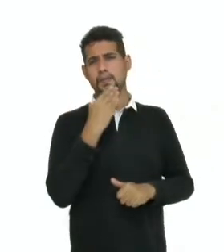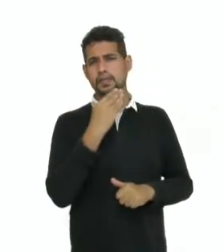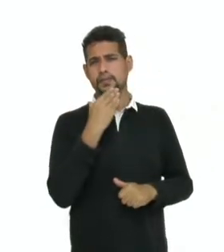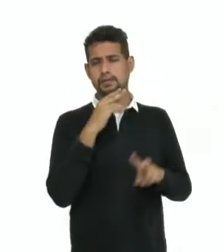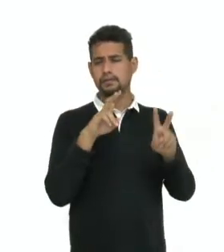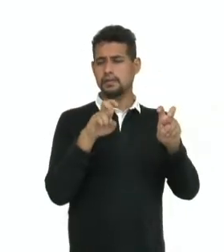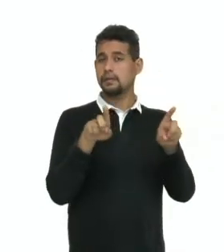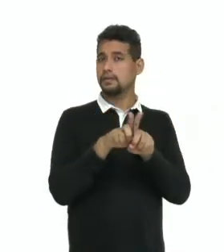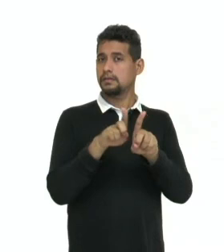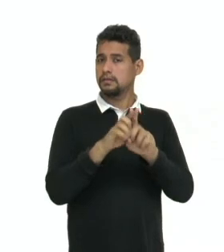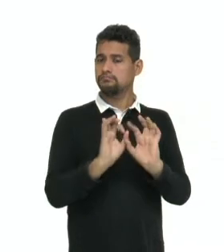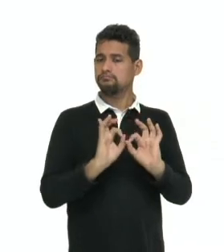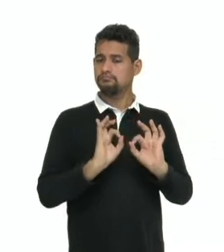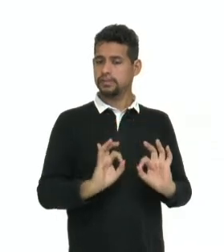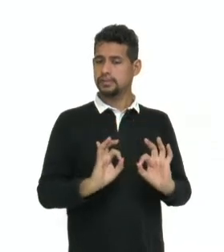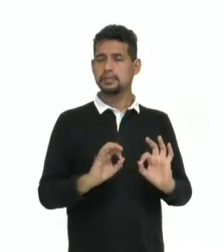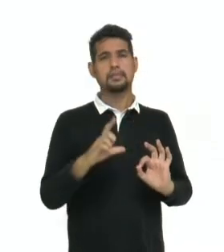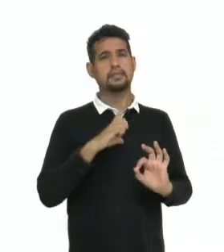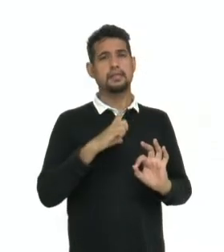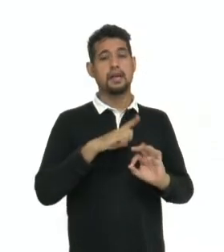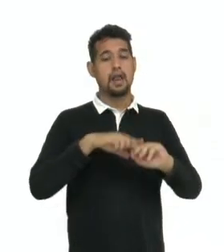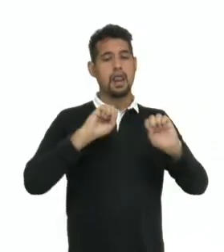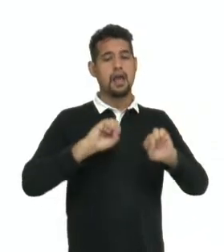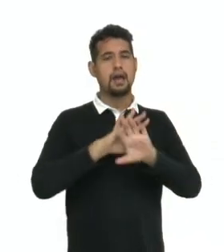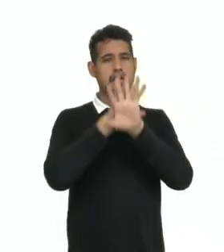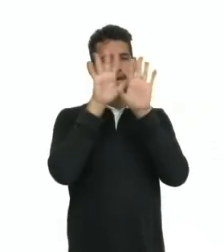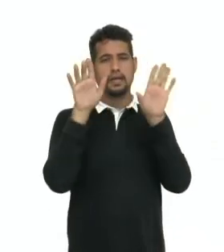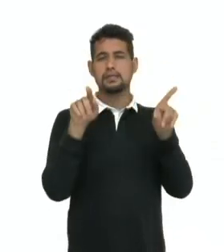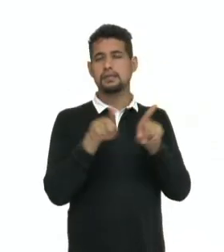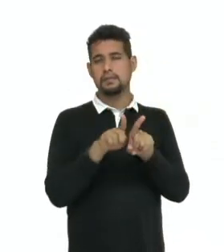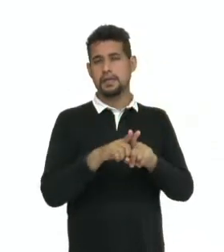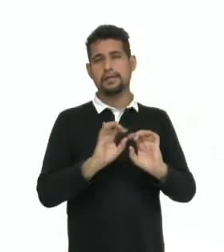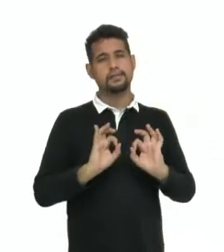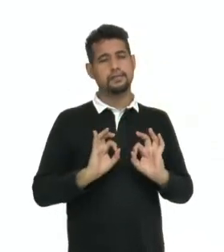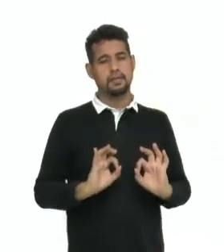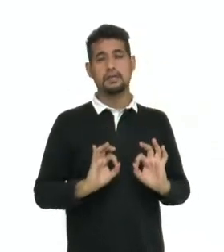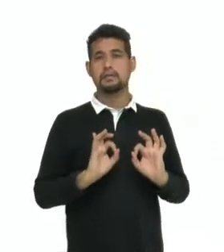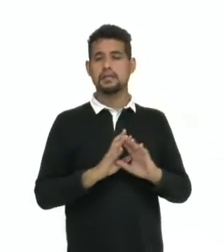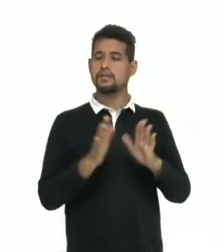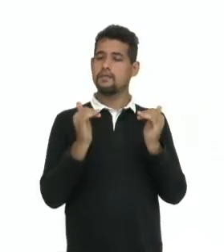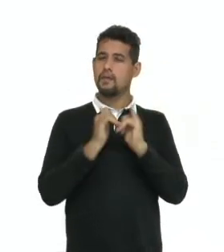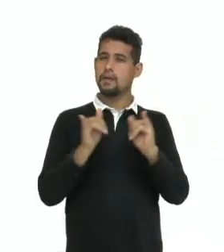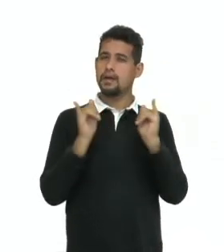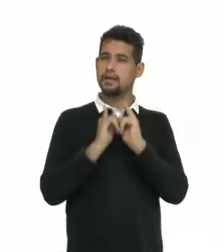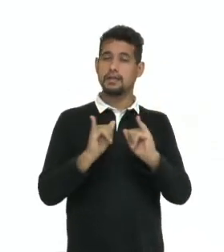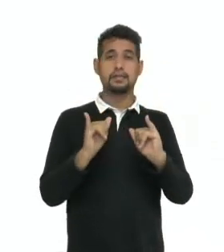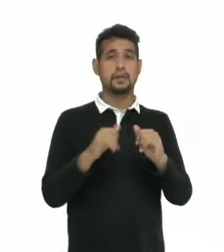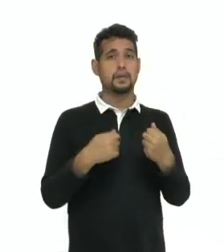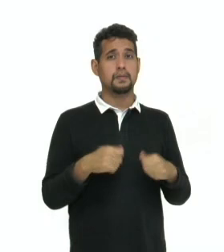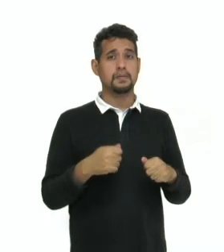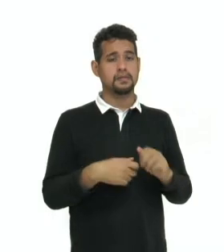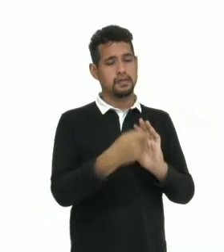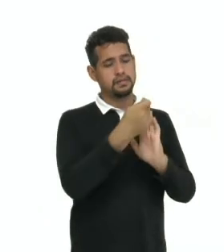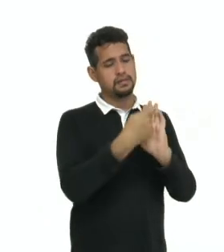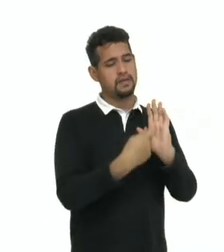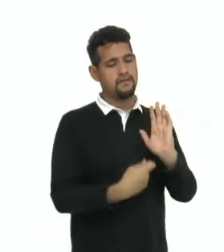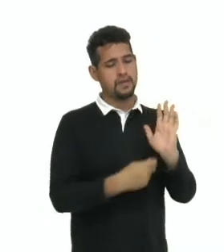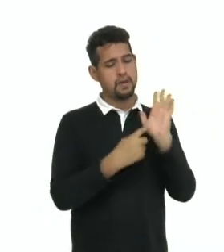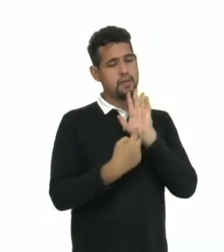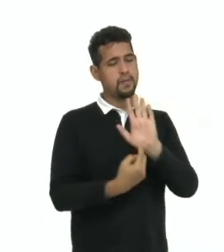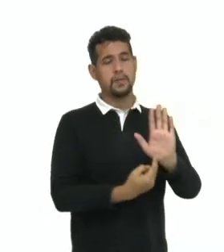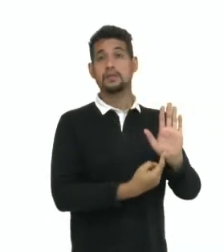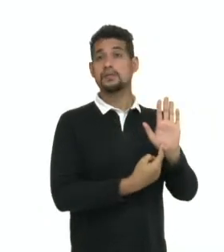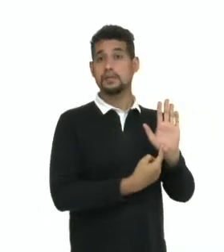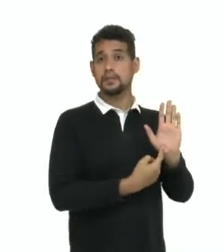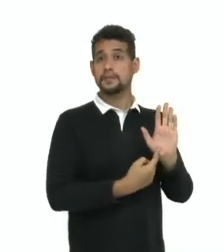assunto de forma concisa, se há clareza, né, nos dados que vocês estão escrevendo, expressando.